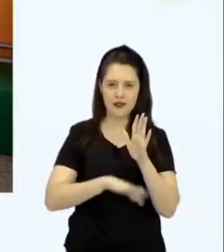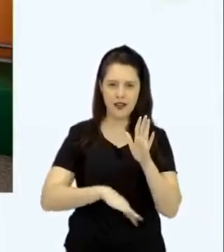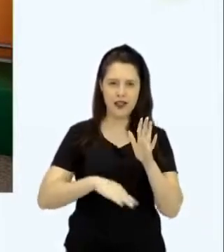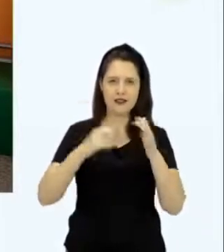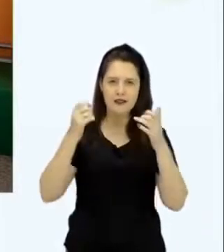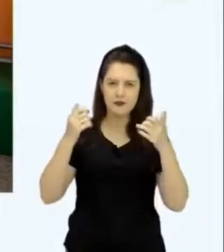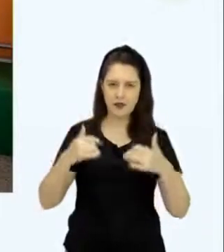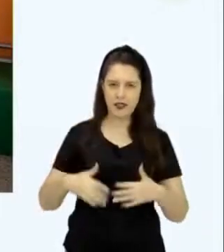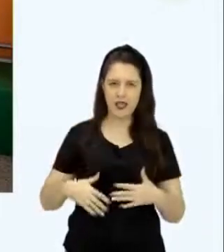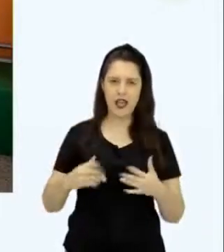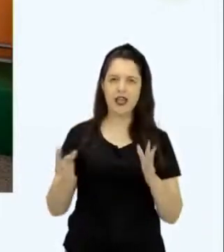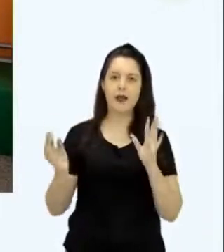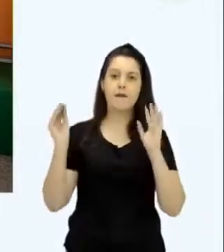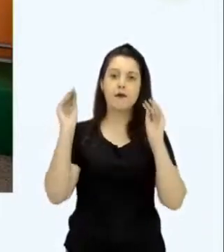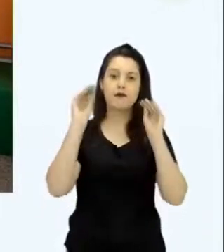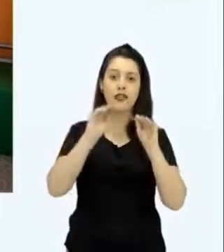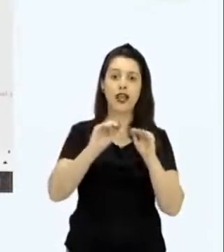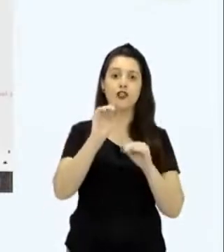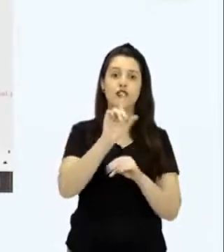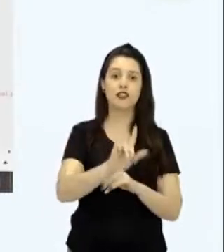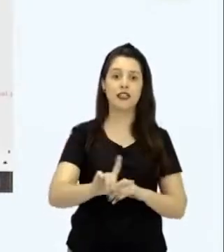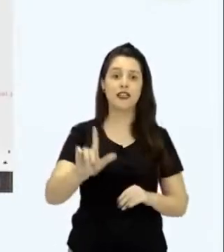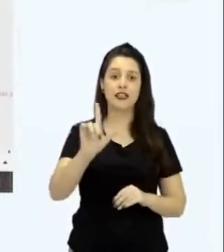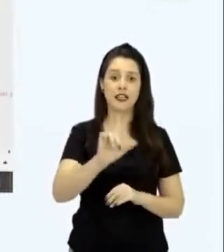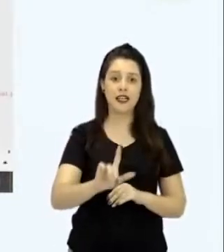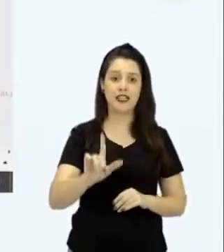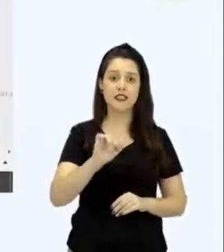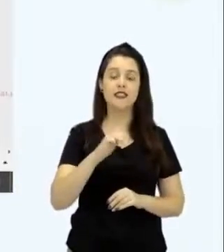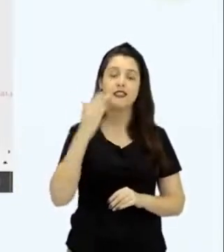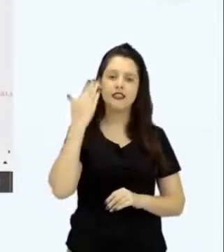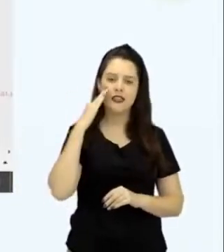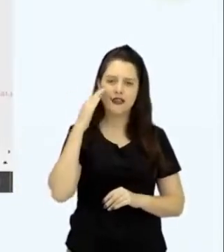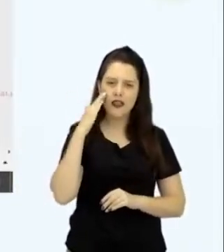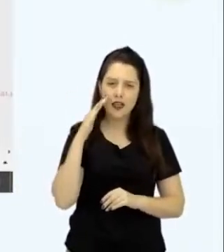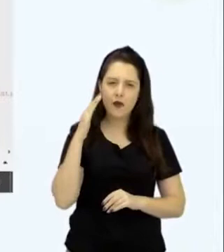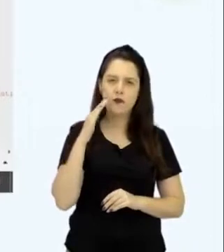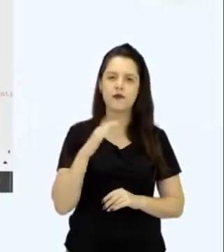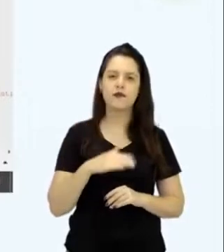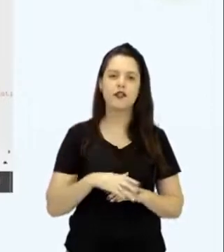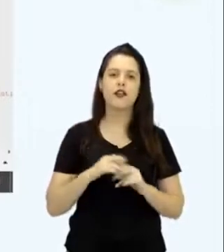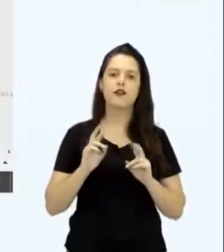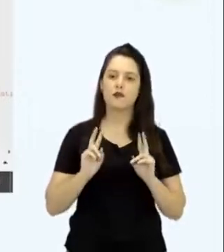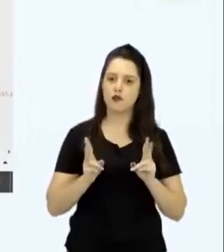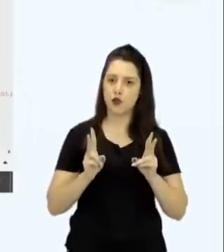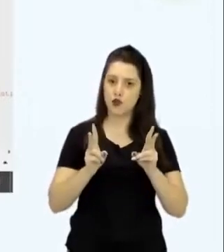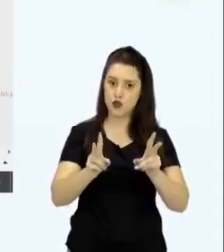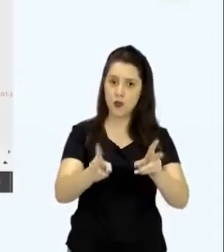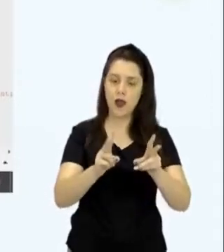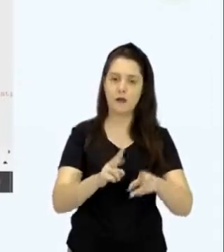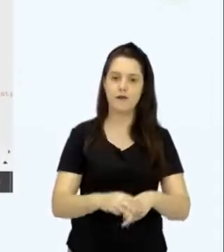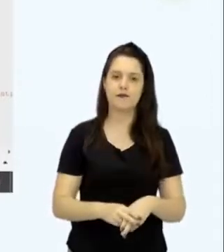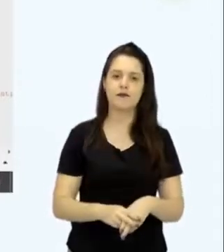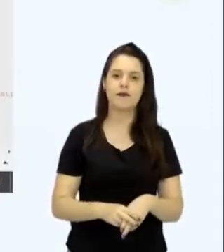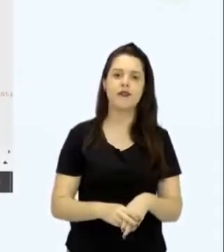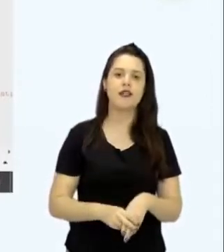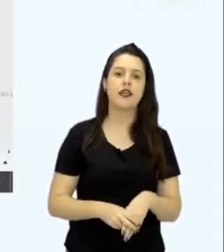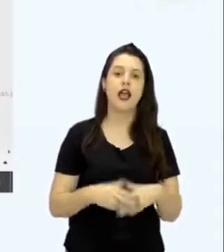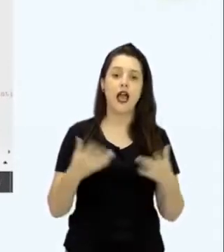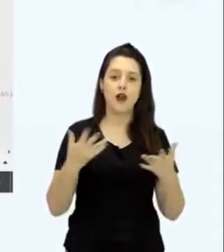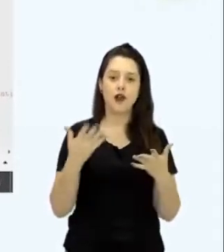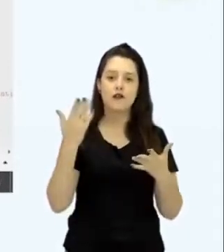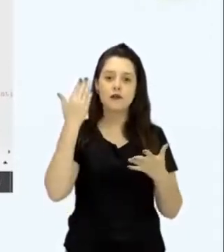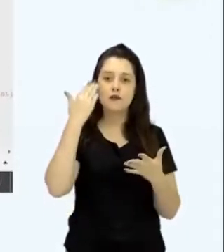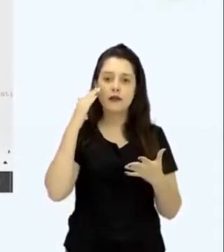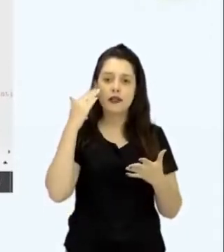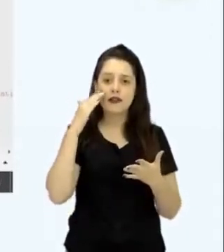colocar nessa linguagem para o Arduino entender? Aqui a gente vai continuar utilizando e nós podemos perceber